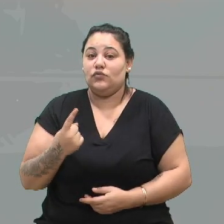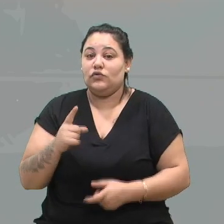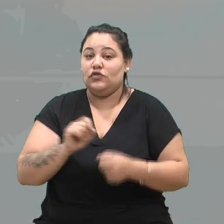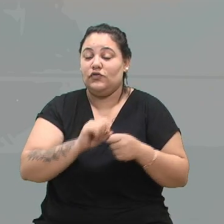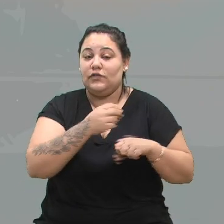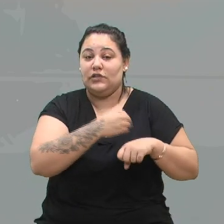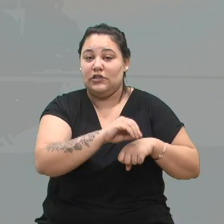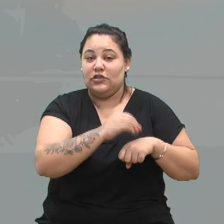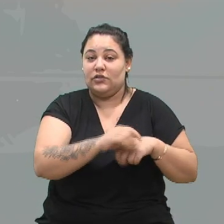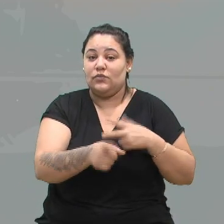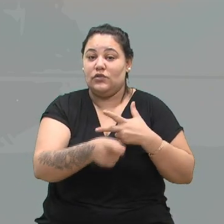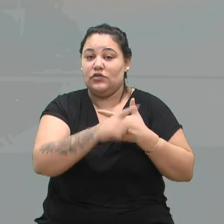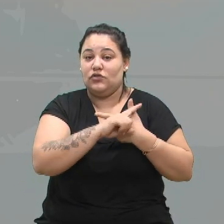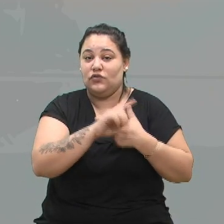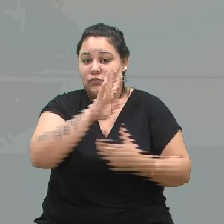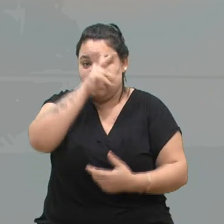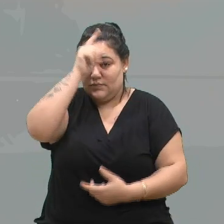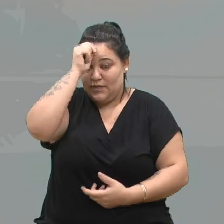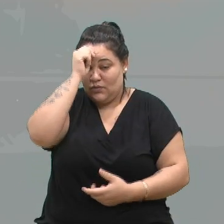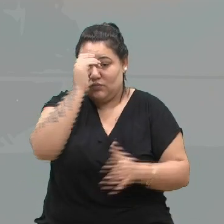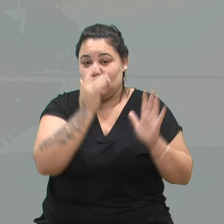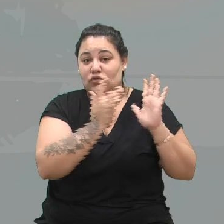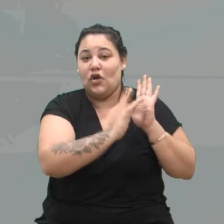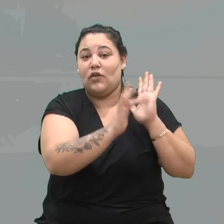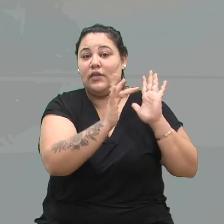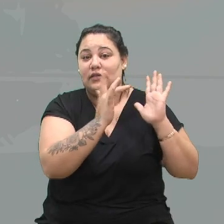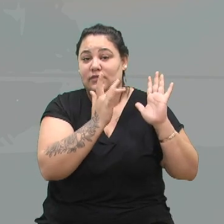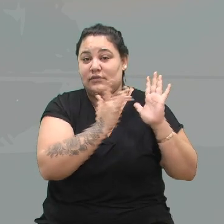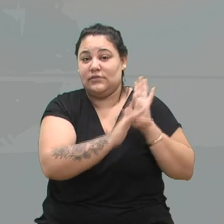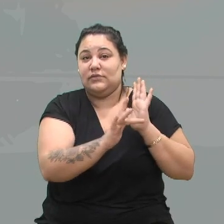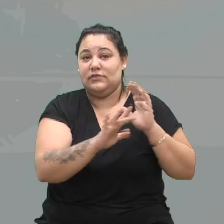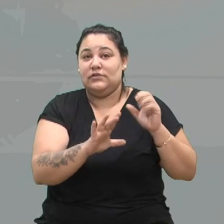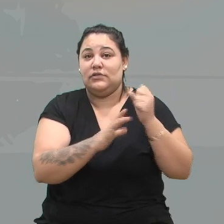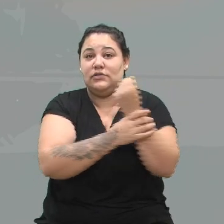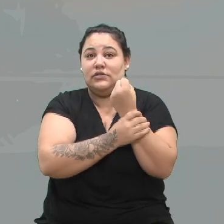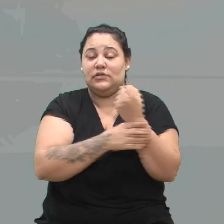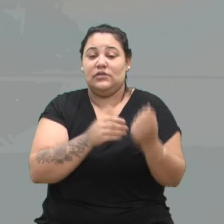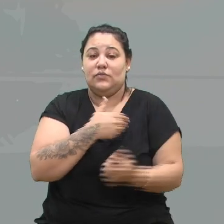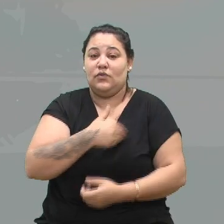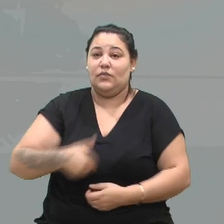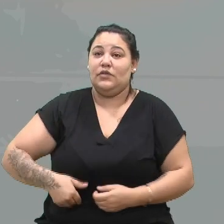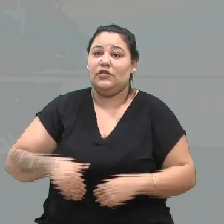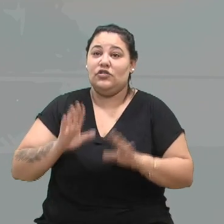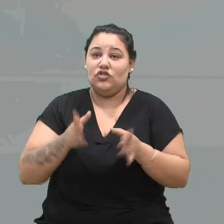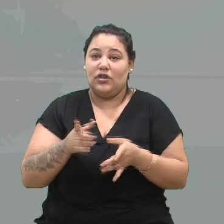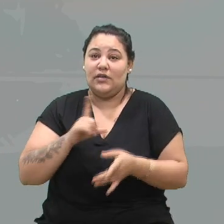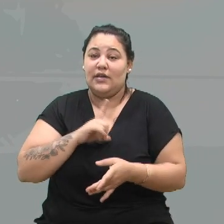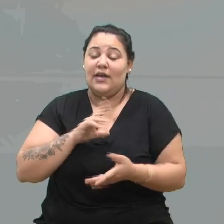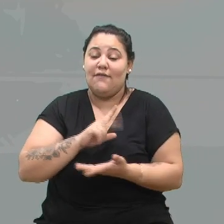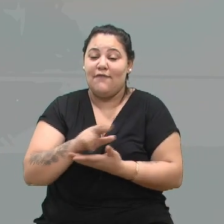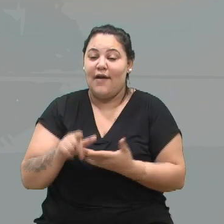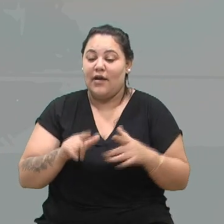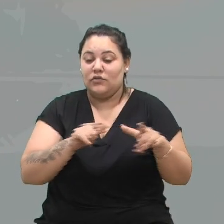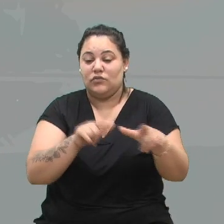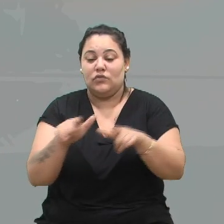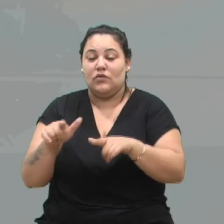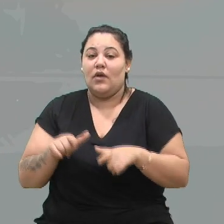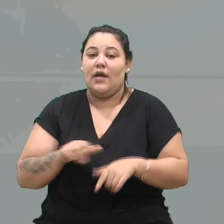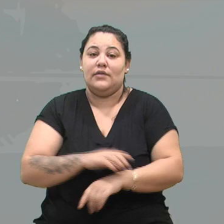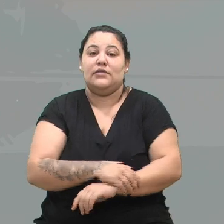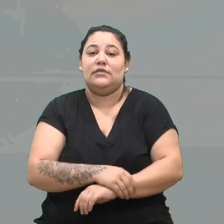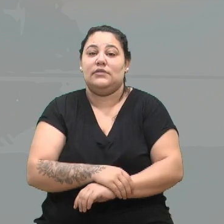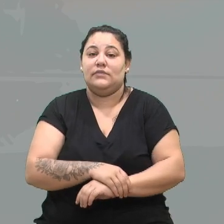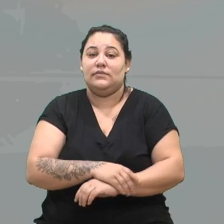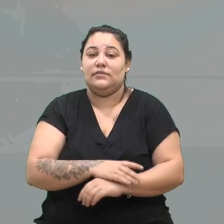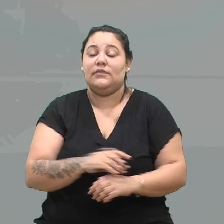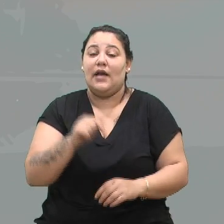para o Executivo Municipal dos totens de segurança pública, onde já foram instalados em diversos municípios, inclusive aqui no